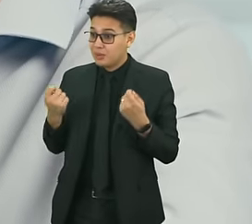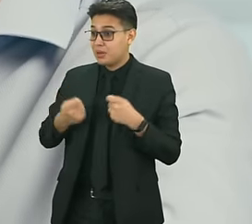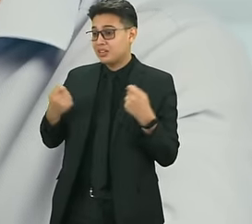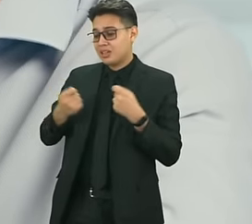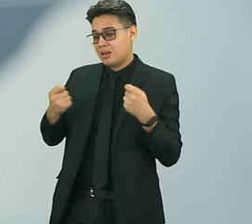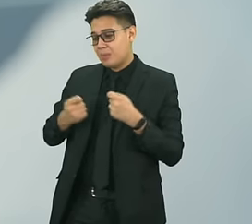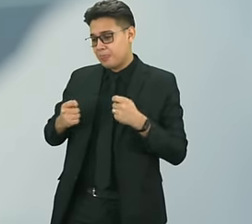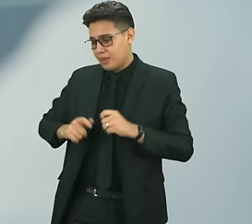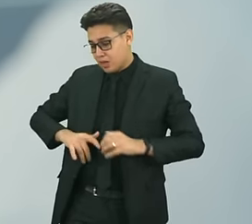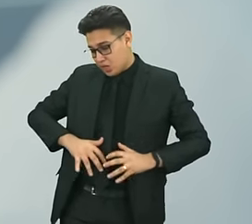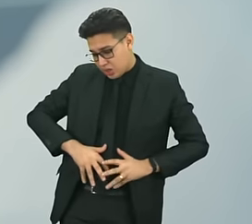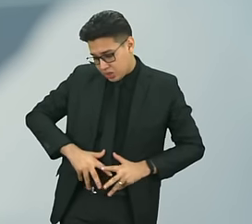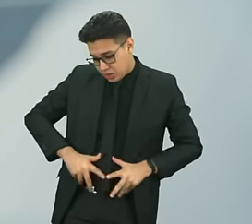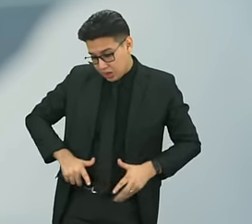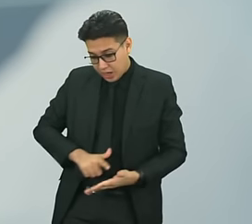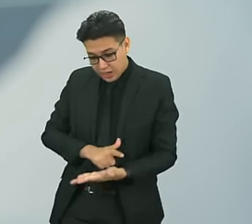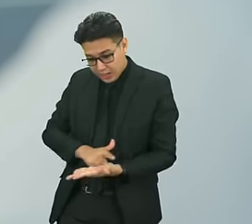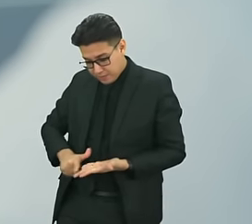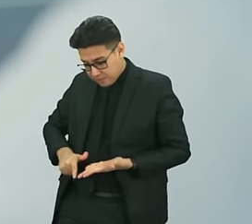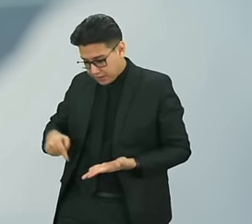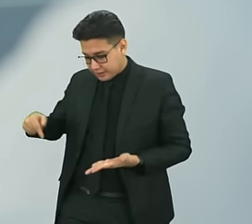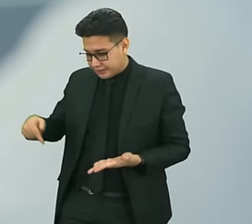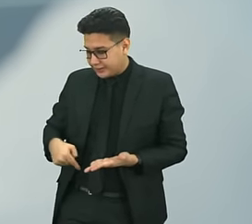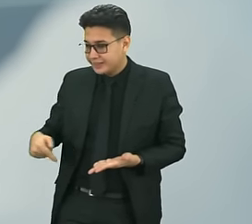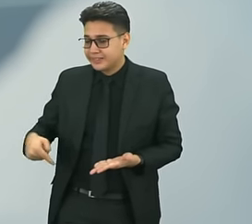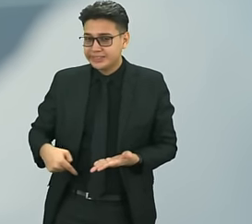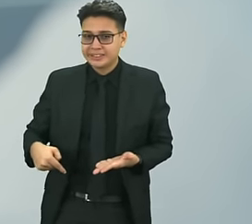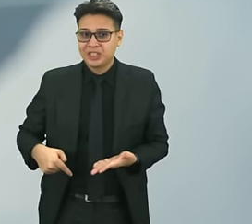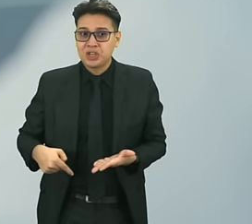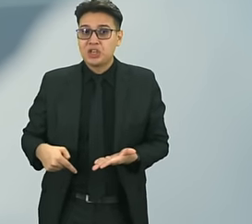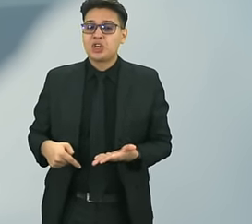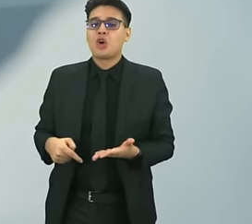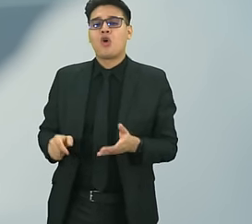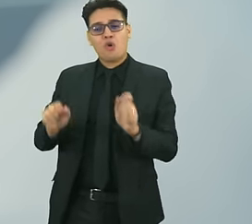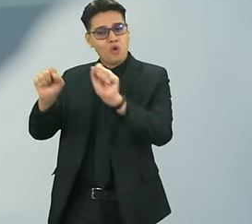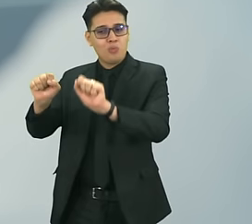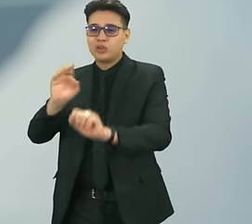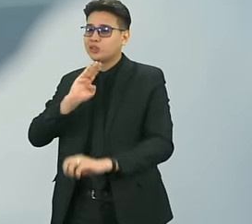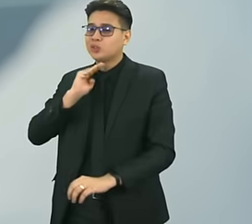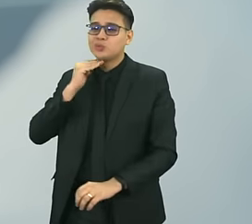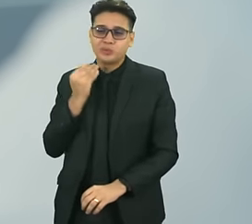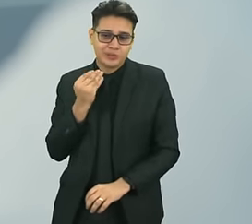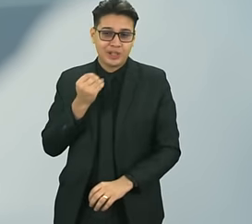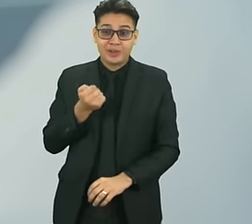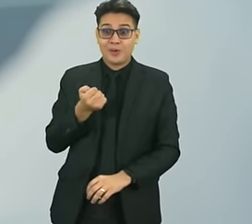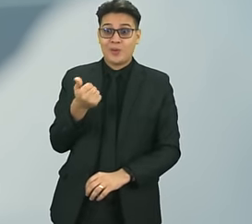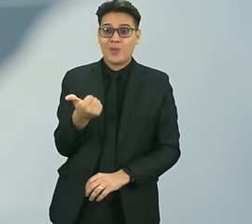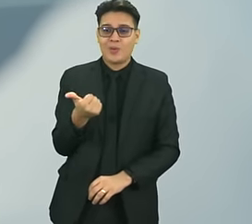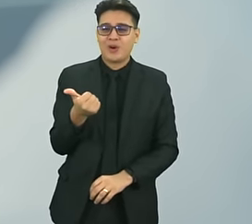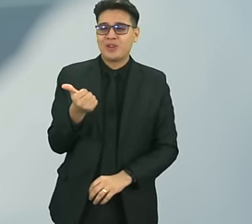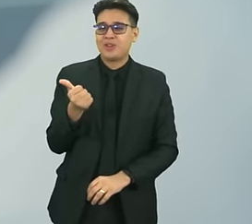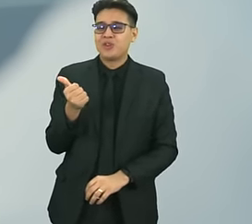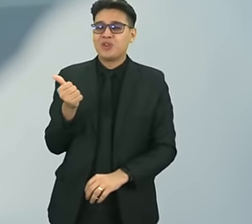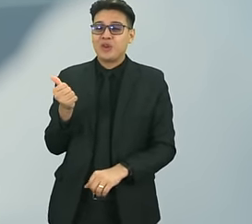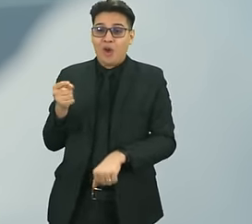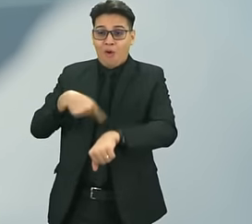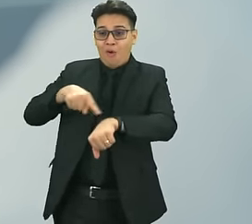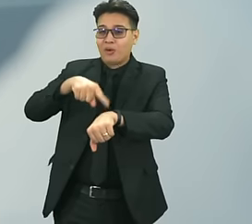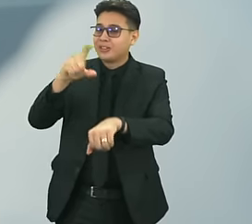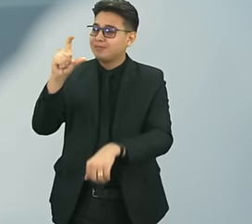com certeza. Eu imagino. Eu me lembro desse momento que todos nós estávamos ali bastante assustados, que a gente